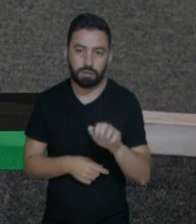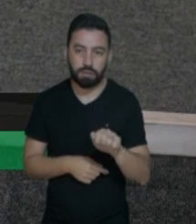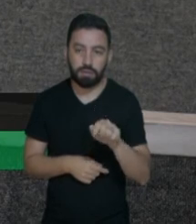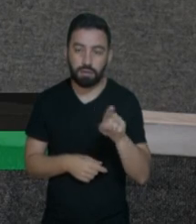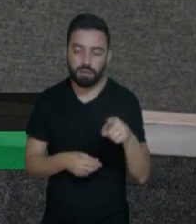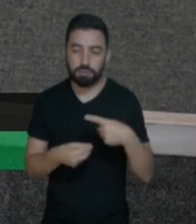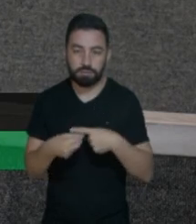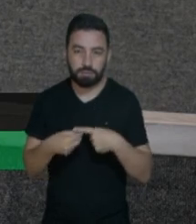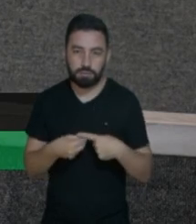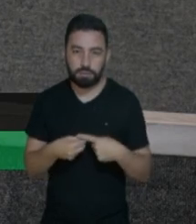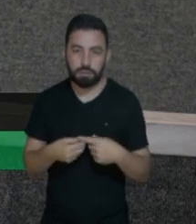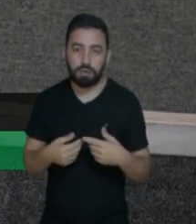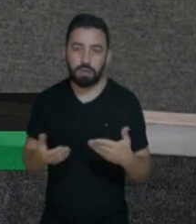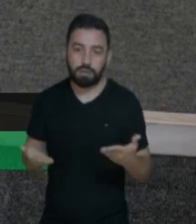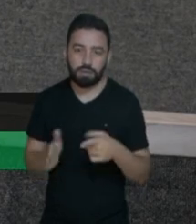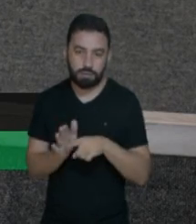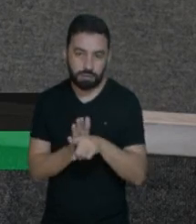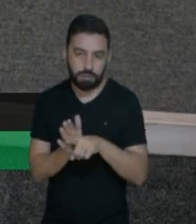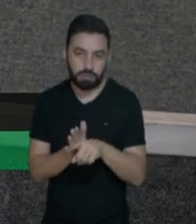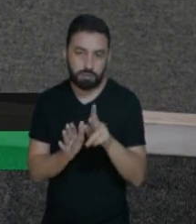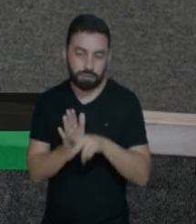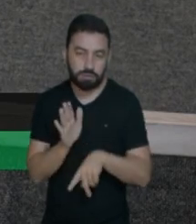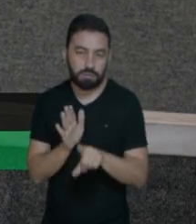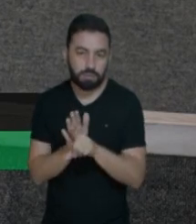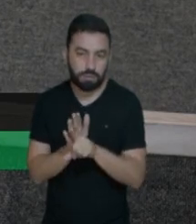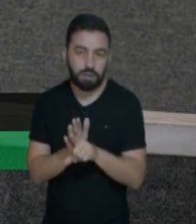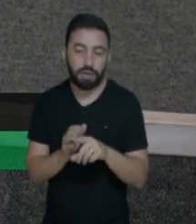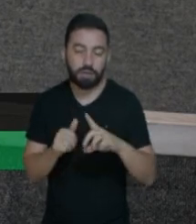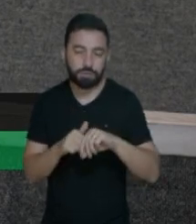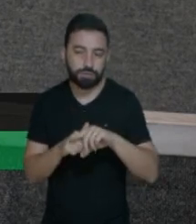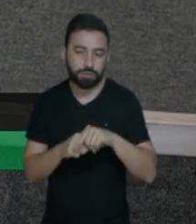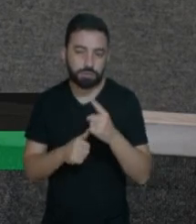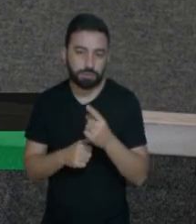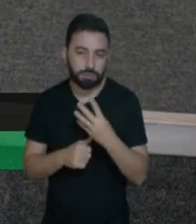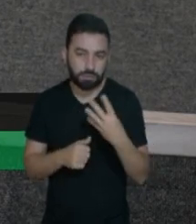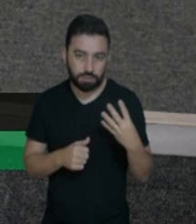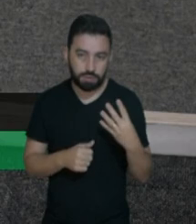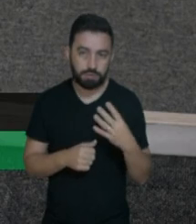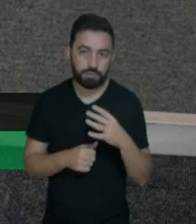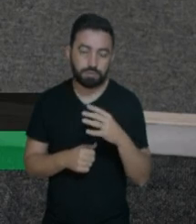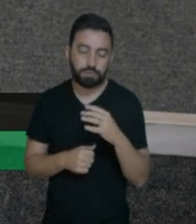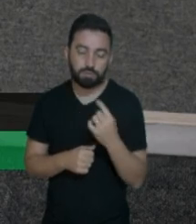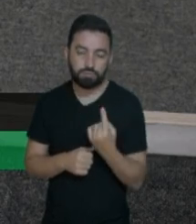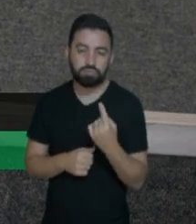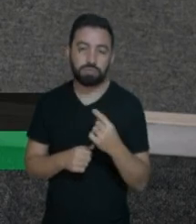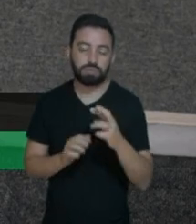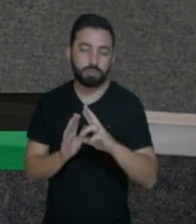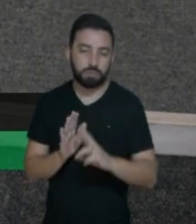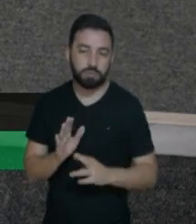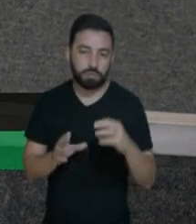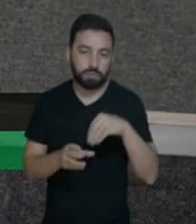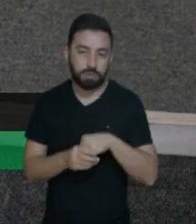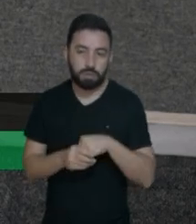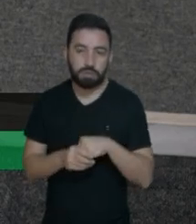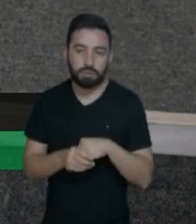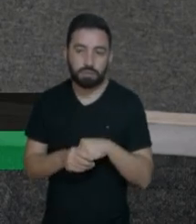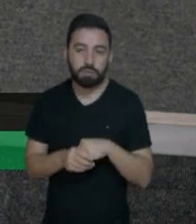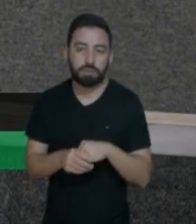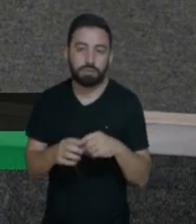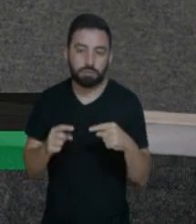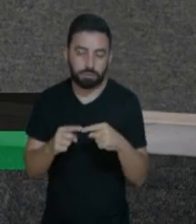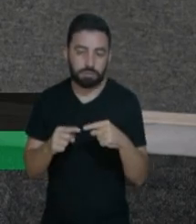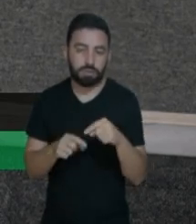passo ao voto da análise do projeto de lei sobre os preceitos do artigo 1441 do Regimento Interno deste poder inicialmente no que concerne a